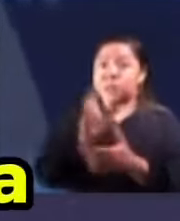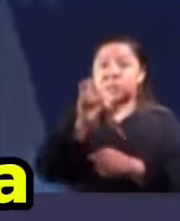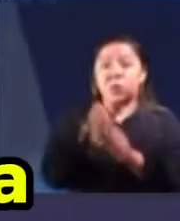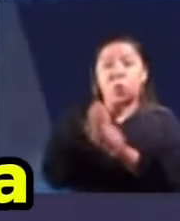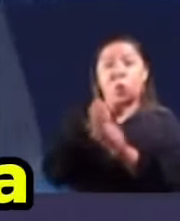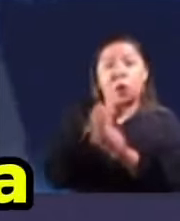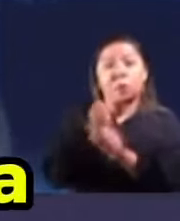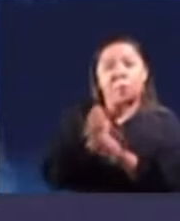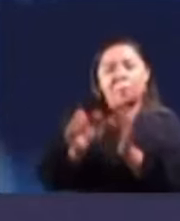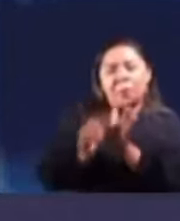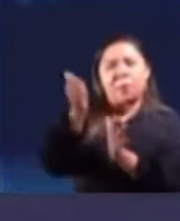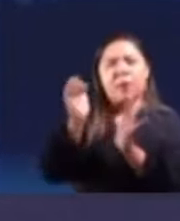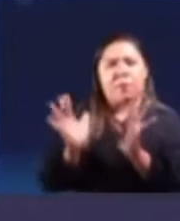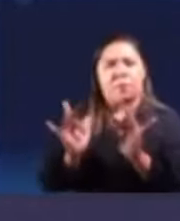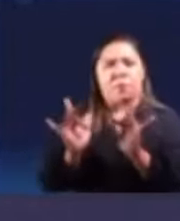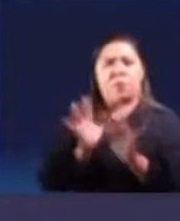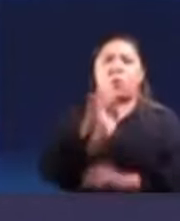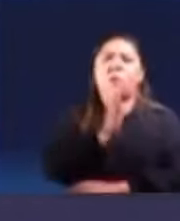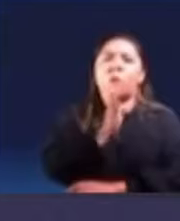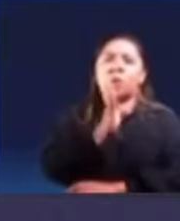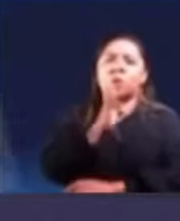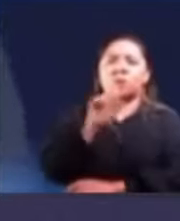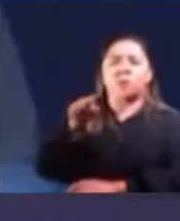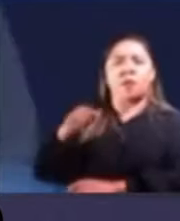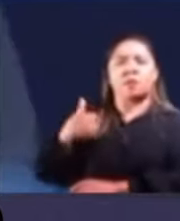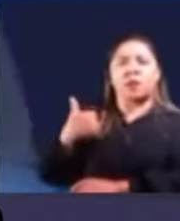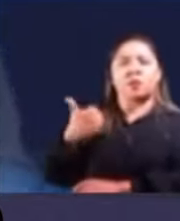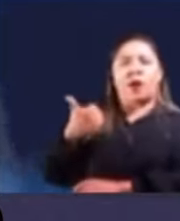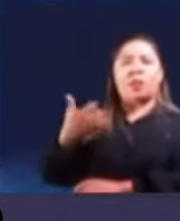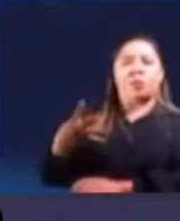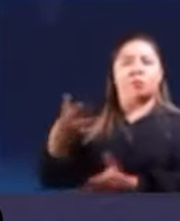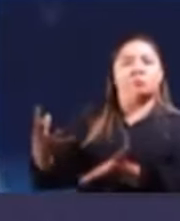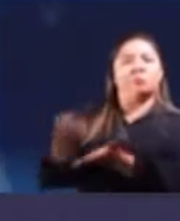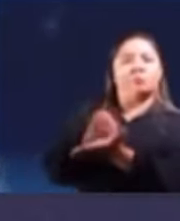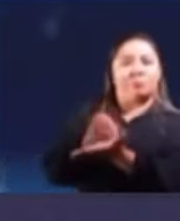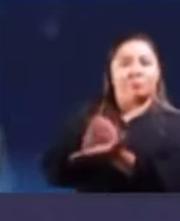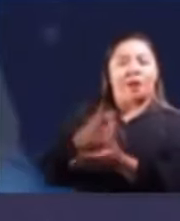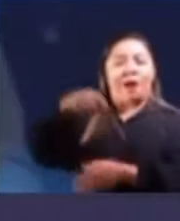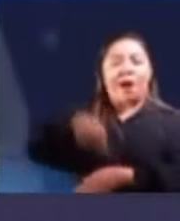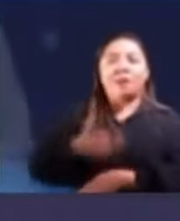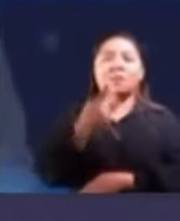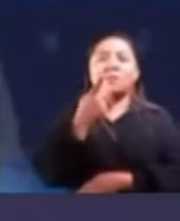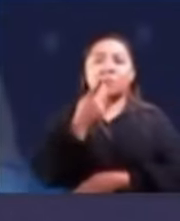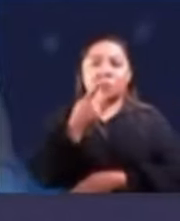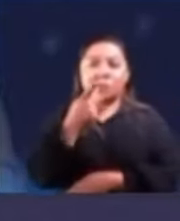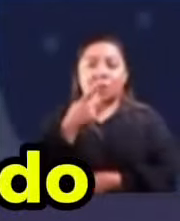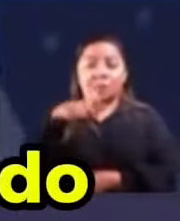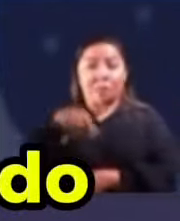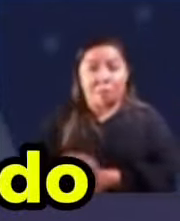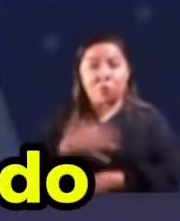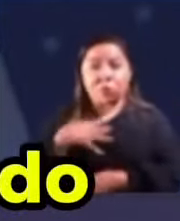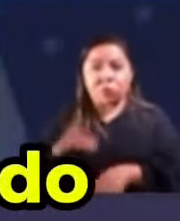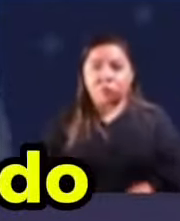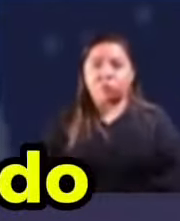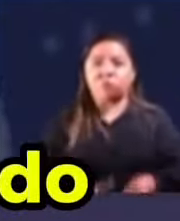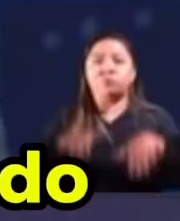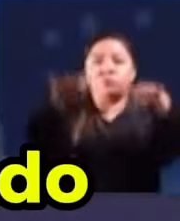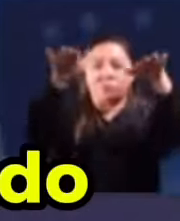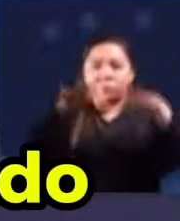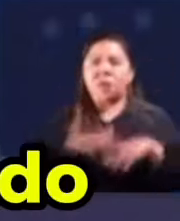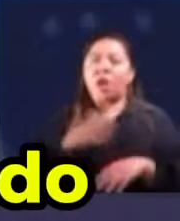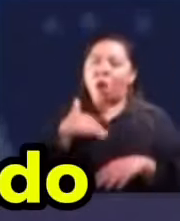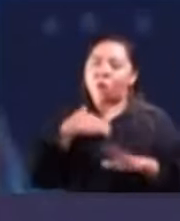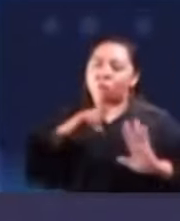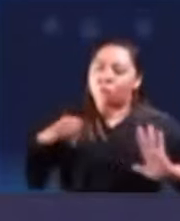a minha primeira namorada que a conheci com 14 anos de idade e aqui em Fortaleza será a cidade onde meus filhos crescerão eu vou deixar um legado paraa